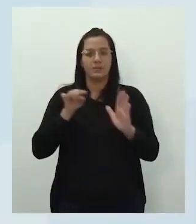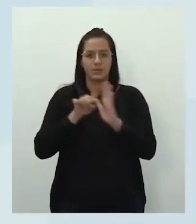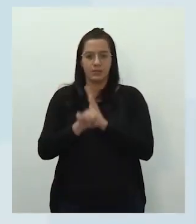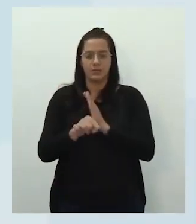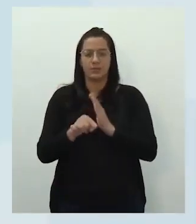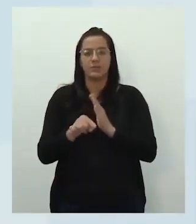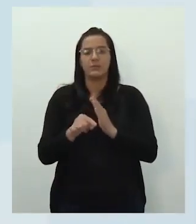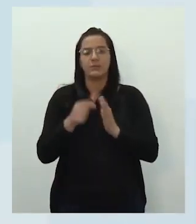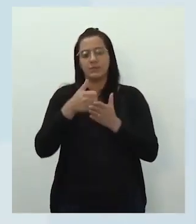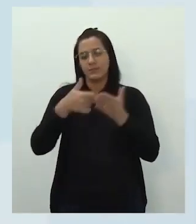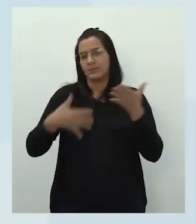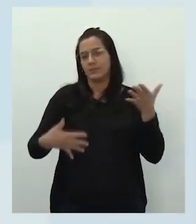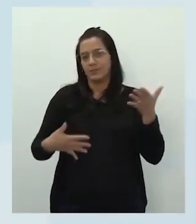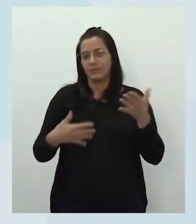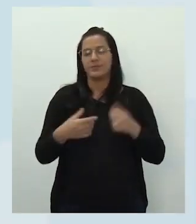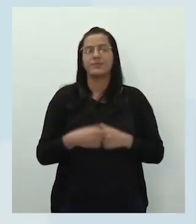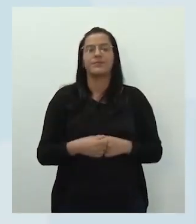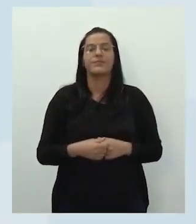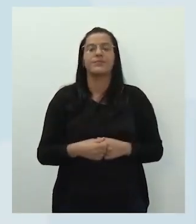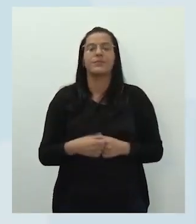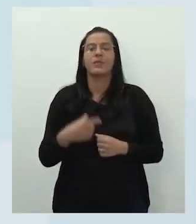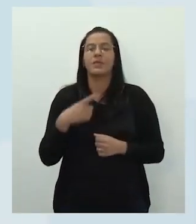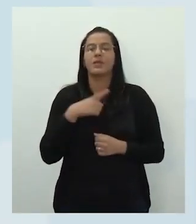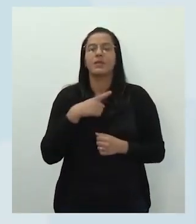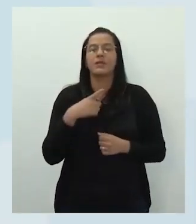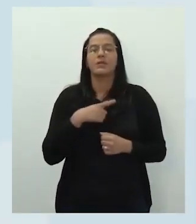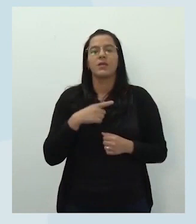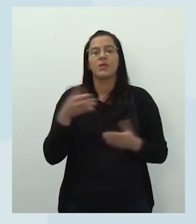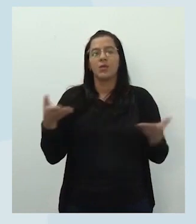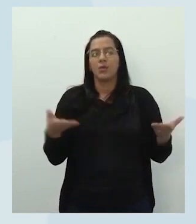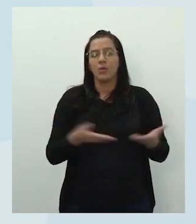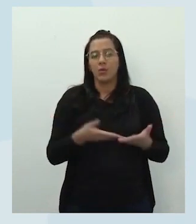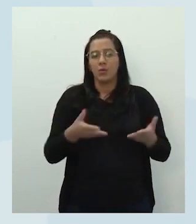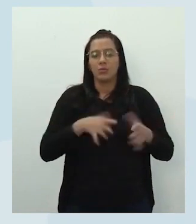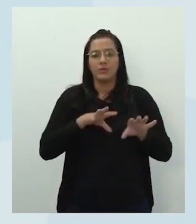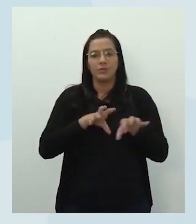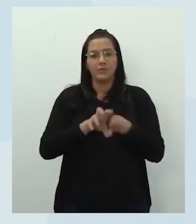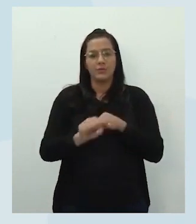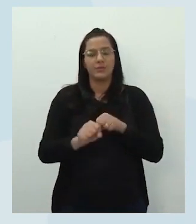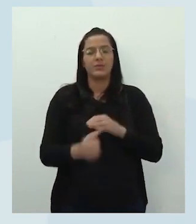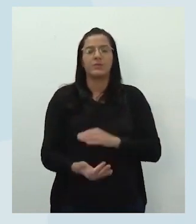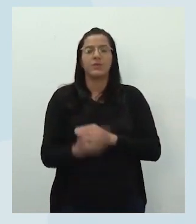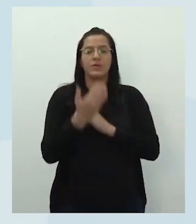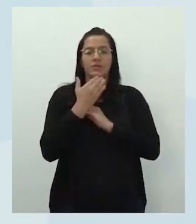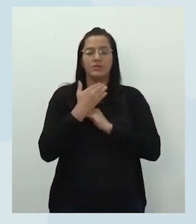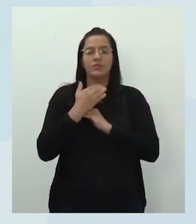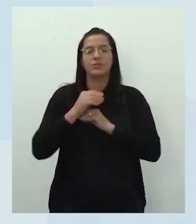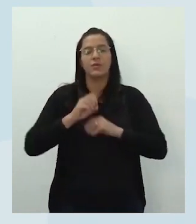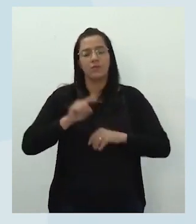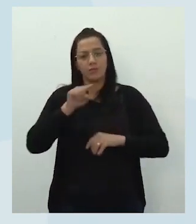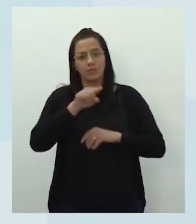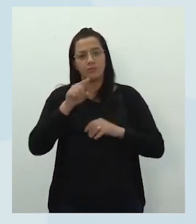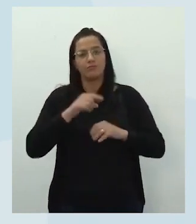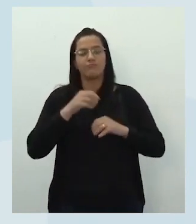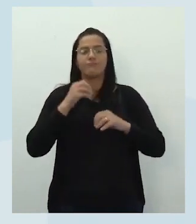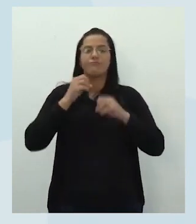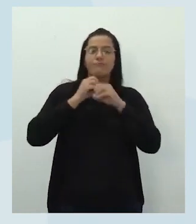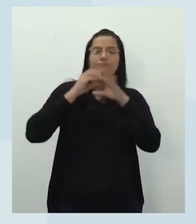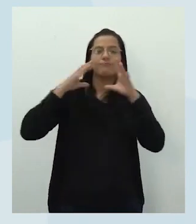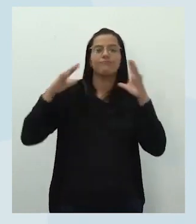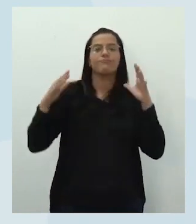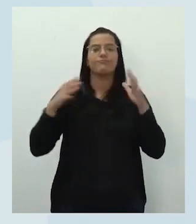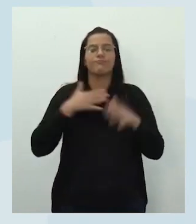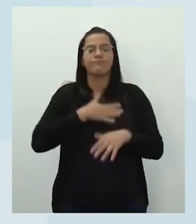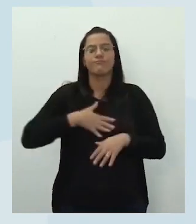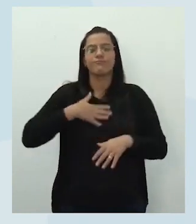chat. Em que medida a formação de hoje contribuiu para a inspiração ou